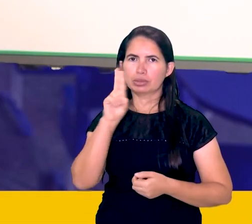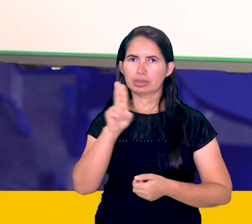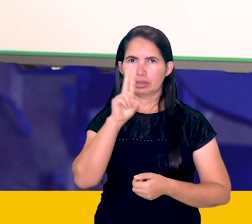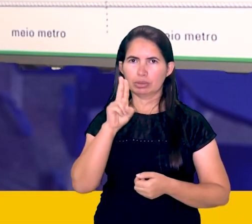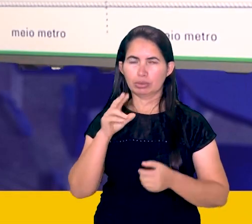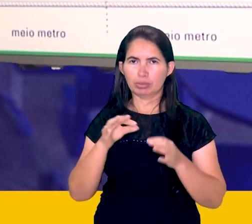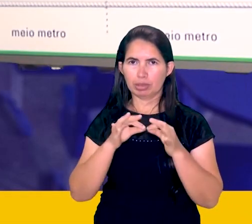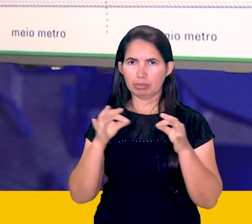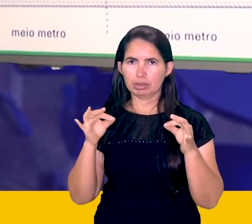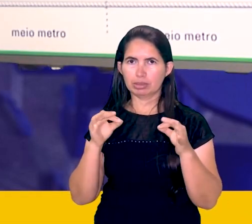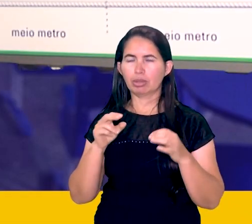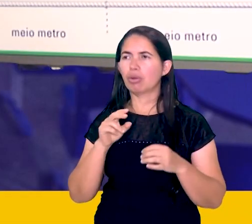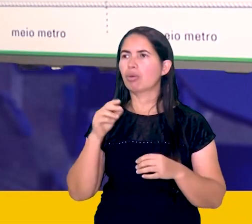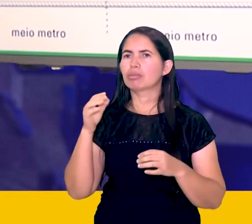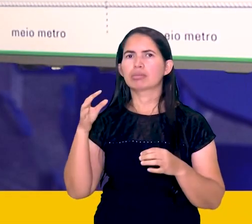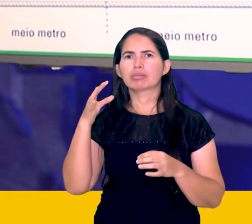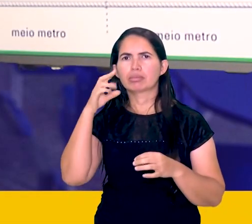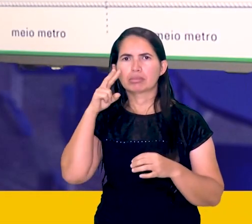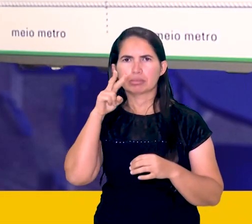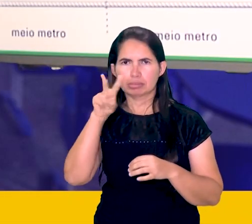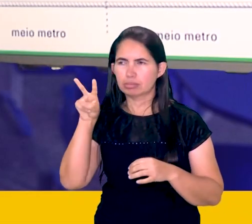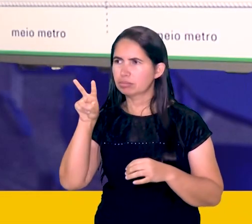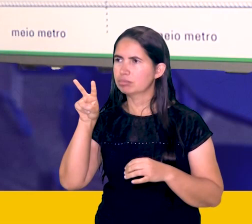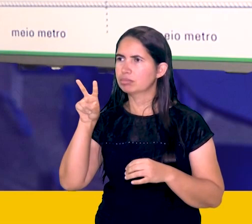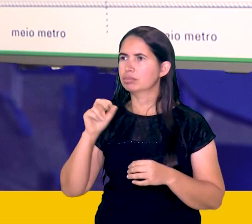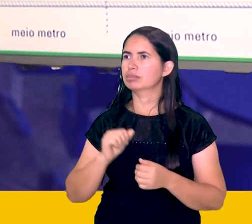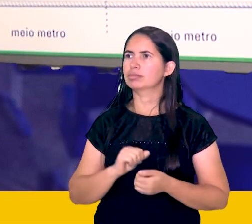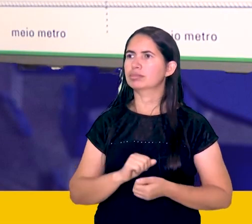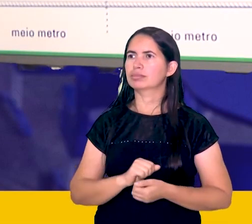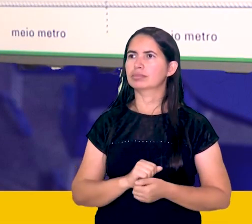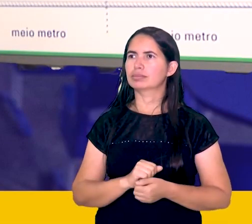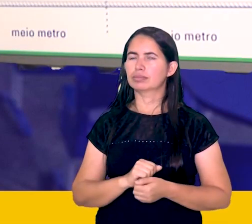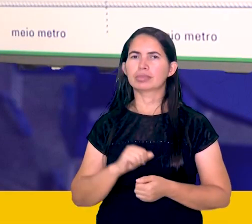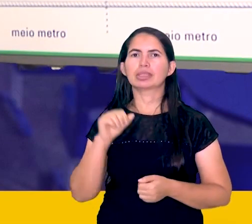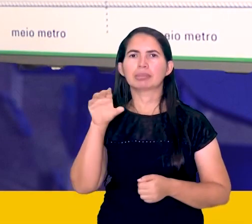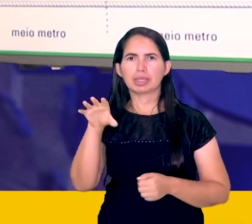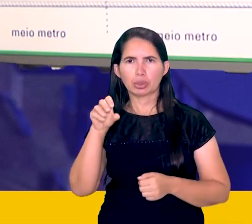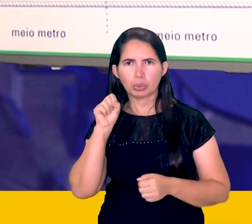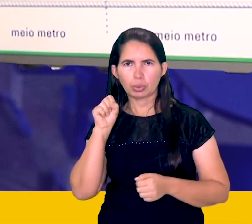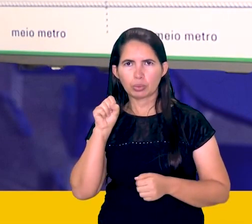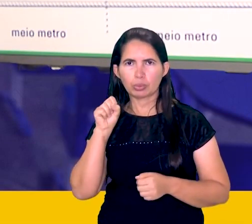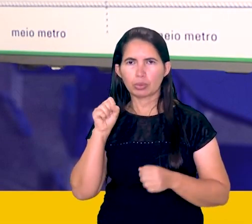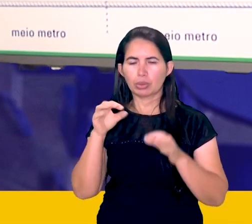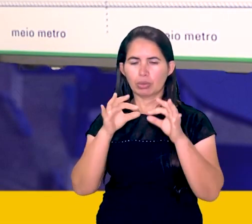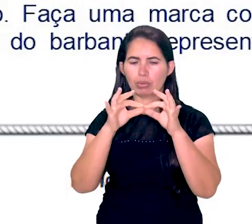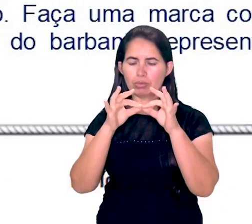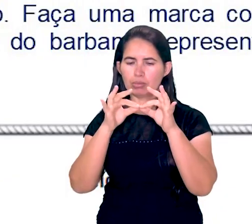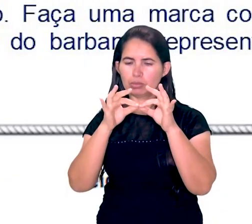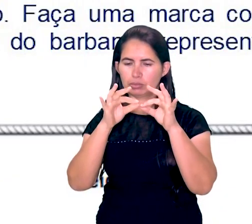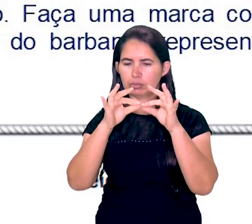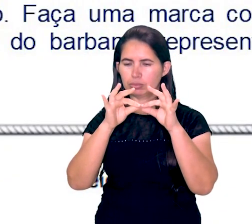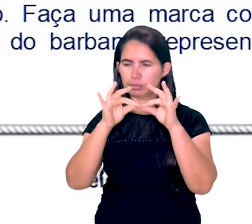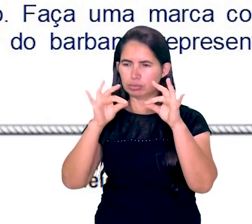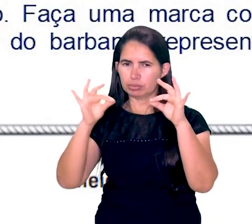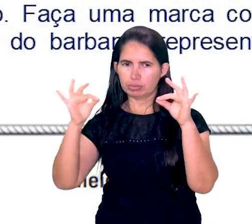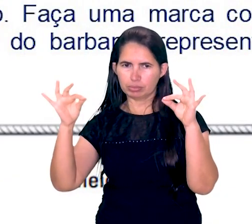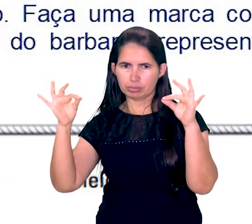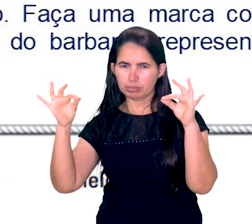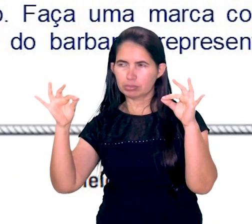Utilizando o barbante, observe aqui. Eu peguei um barbante, aqui vamos apresentar aqui a